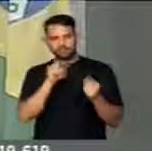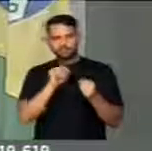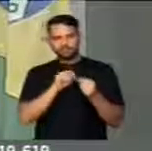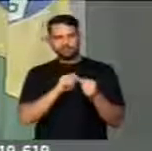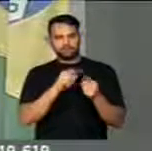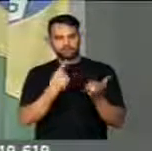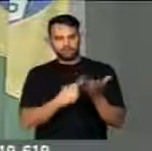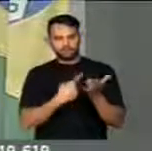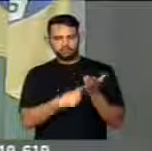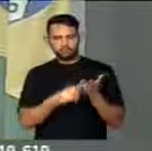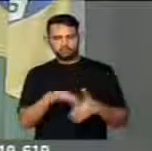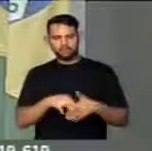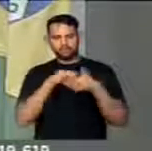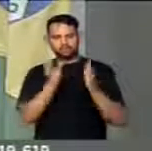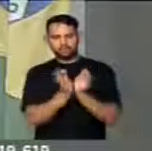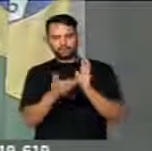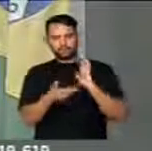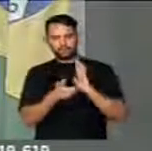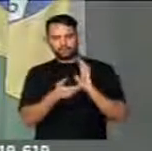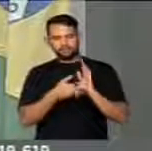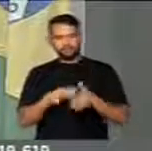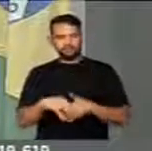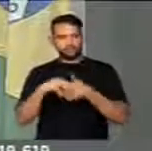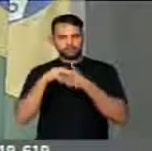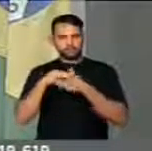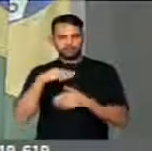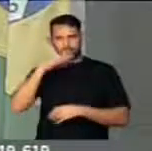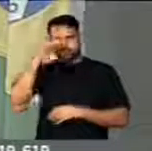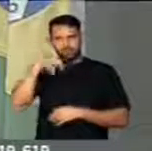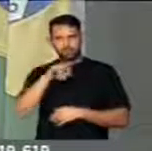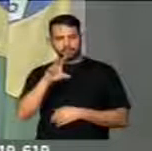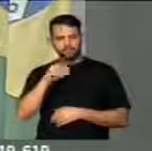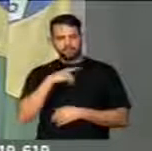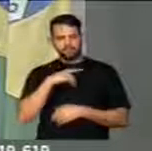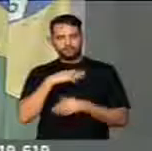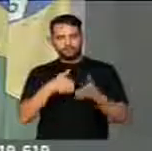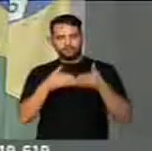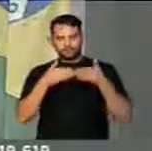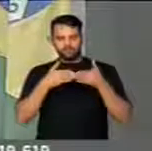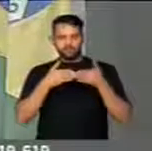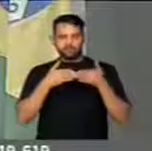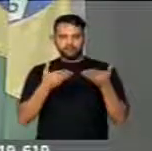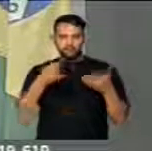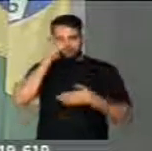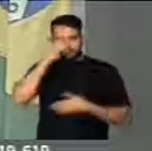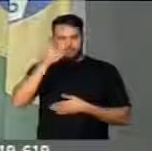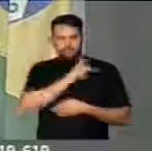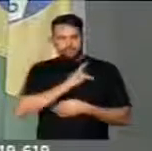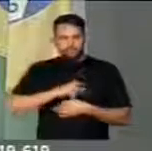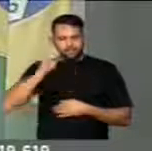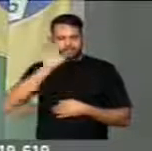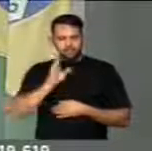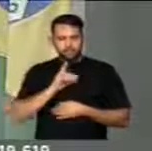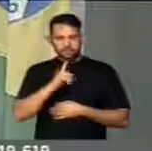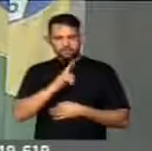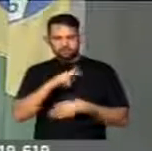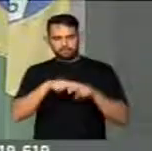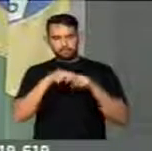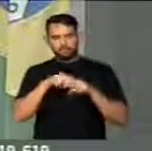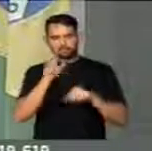Essa excepcionalidade se dará até o dia 31 de dezembro de 2016, para que possam os militares exercerem